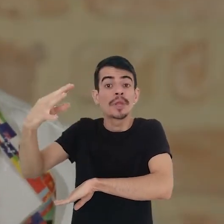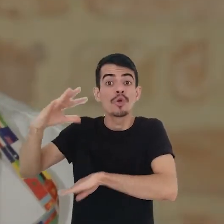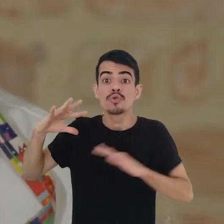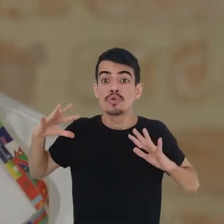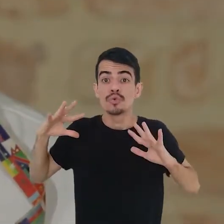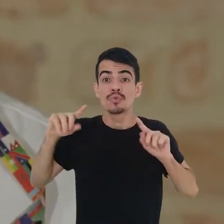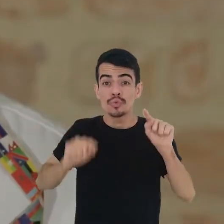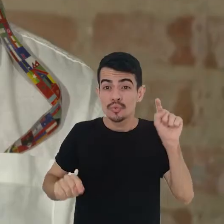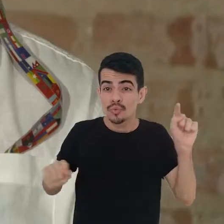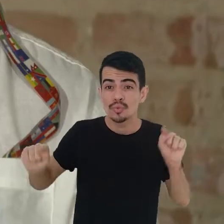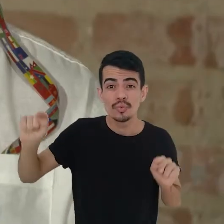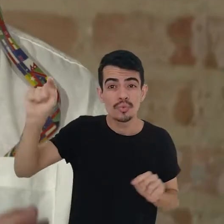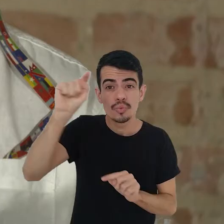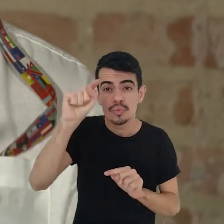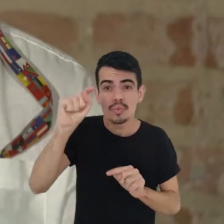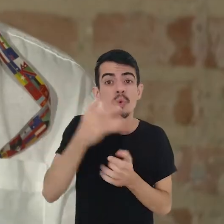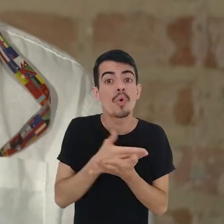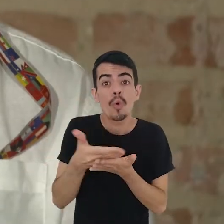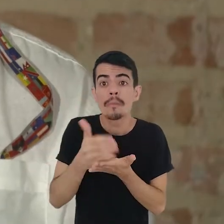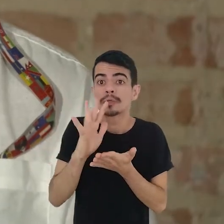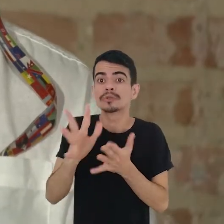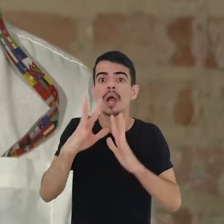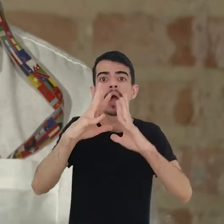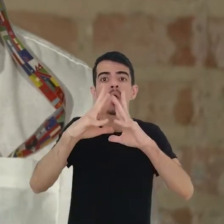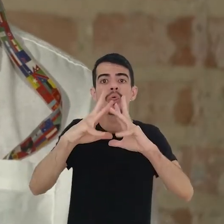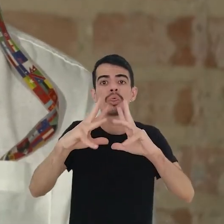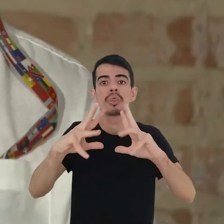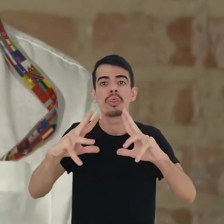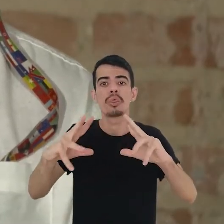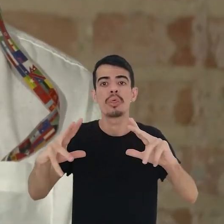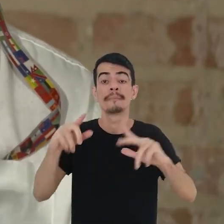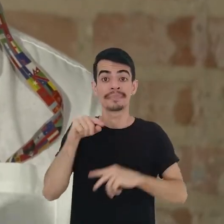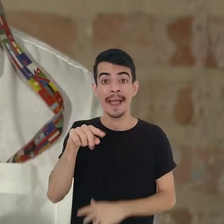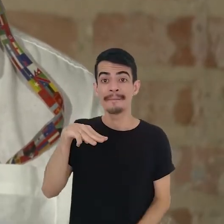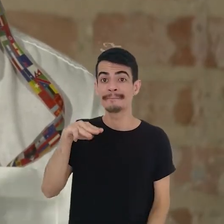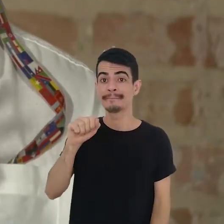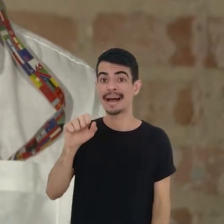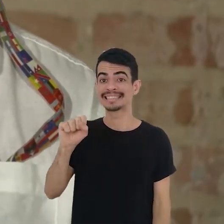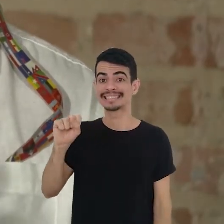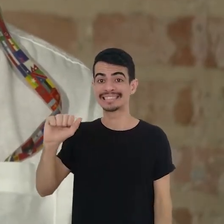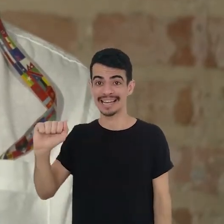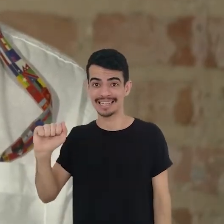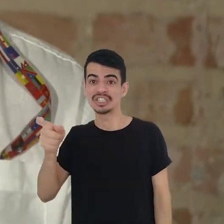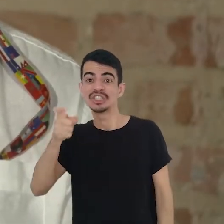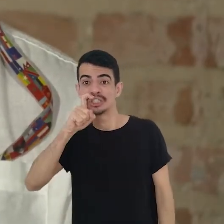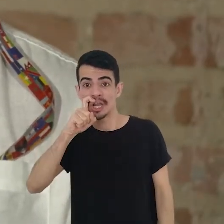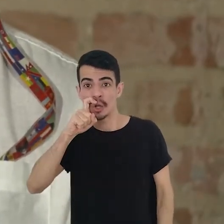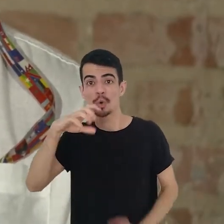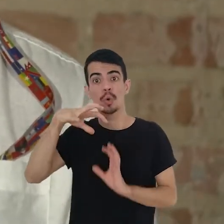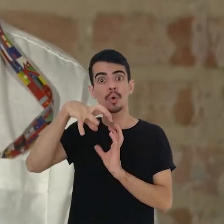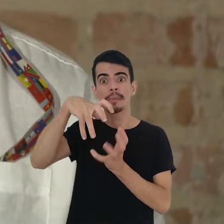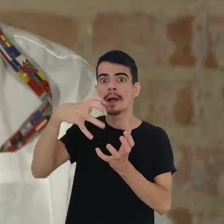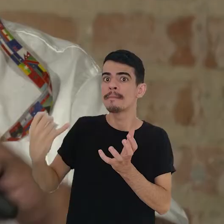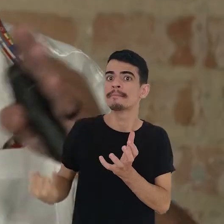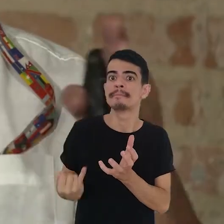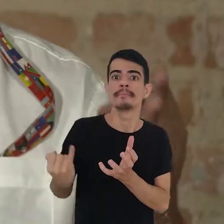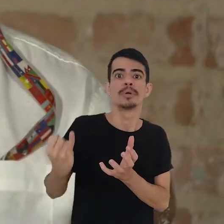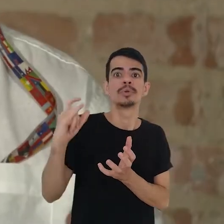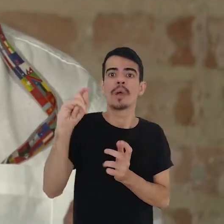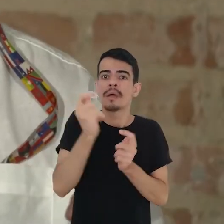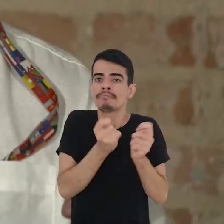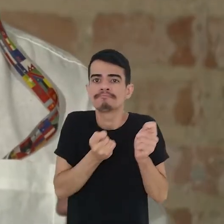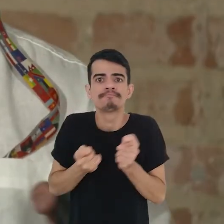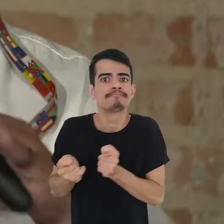em declínio. E essa massa de gelo global ela é extremamente importante para o balanço radiativo da Terra, que mantém